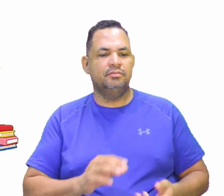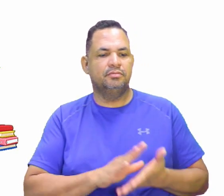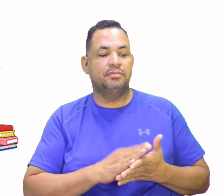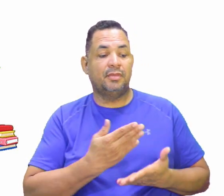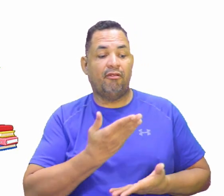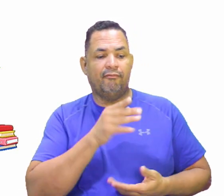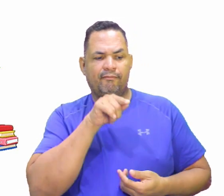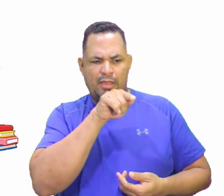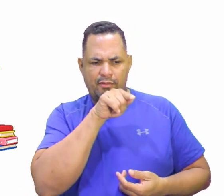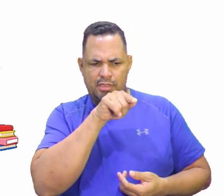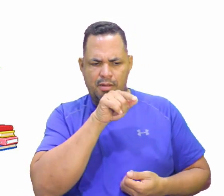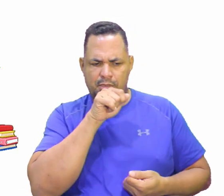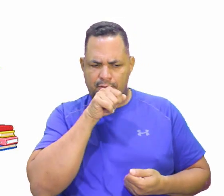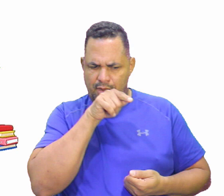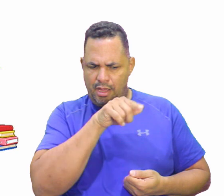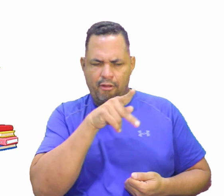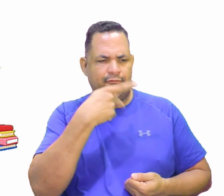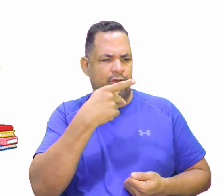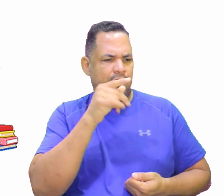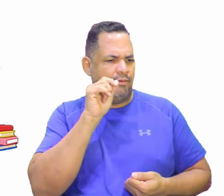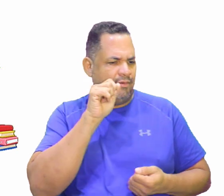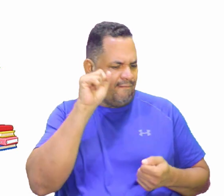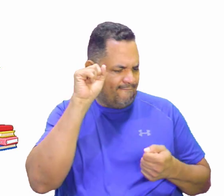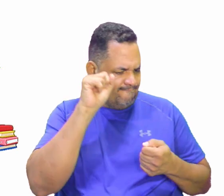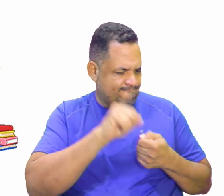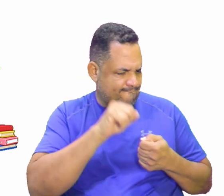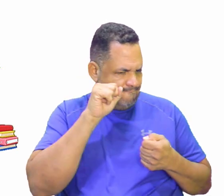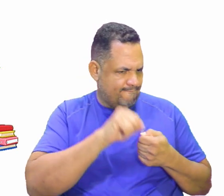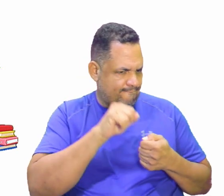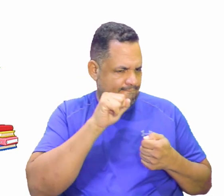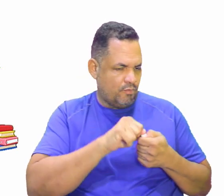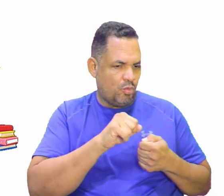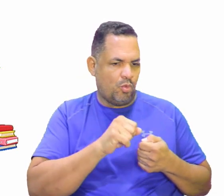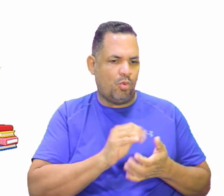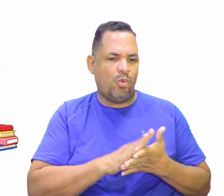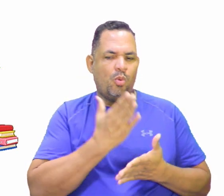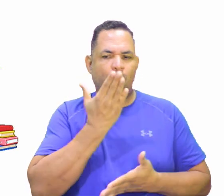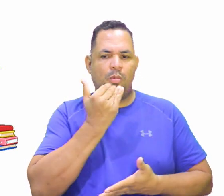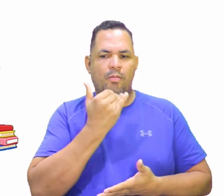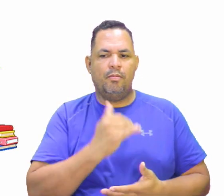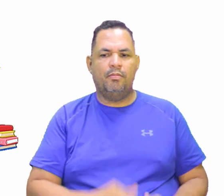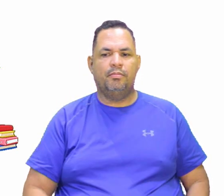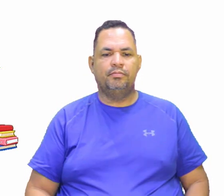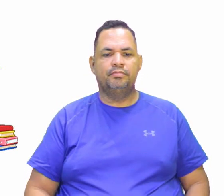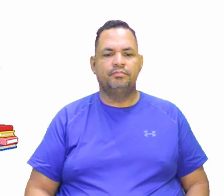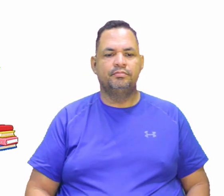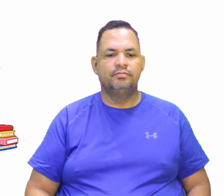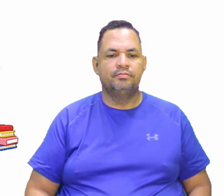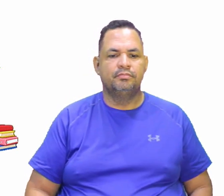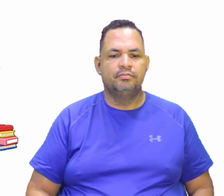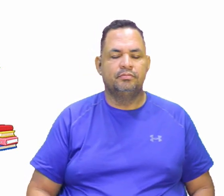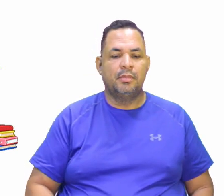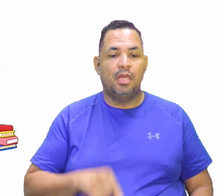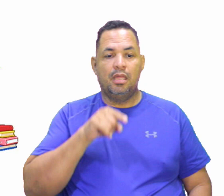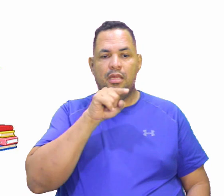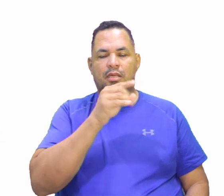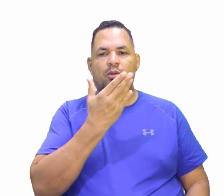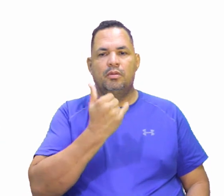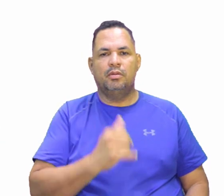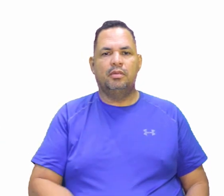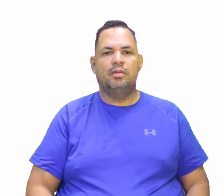comer. Então, aí está sendo sujeito do verbo infinitivo, né? Esse no aí. Façam ele